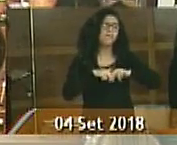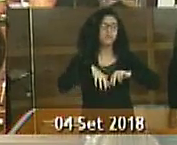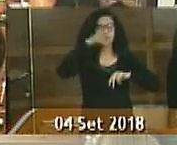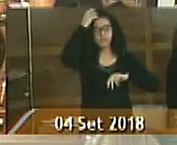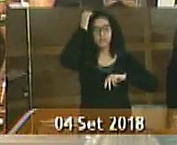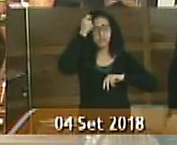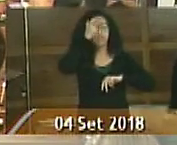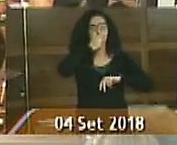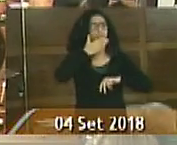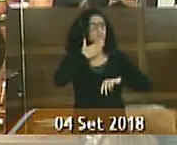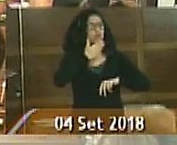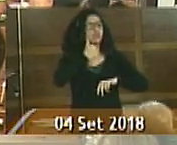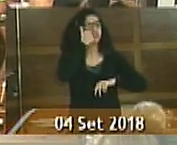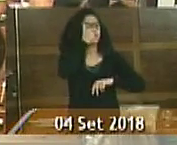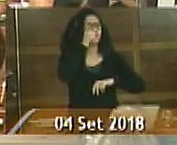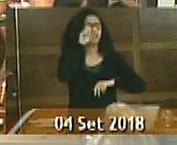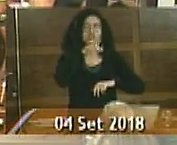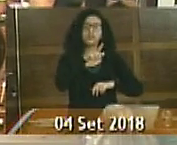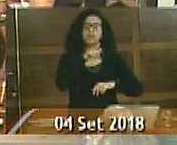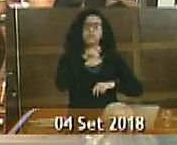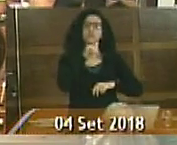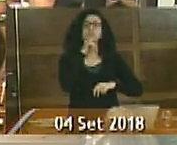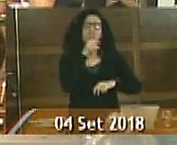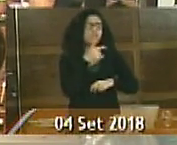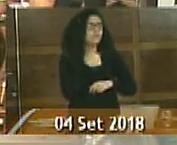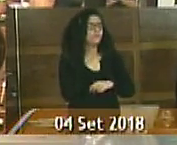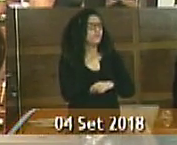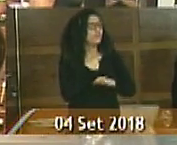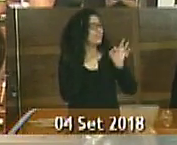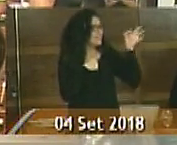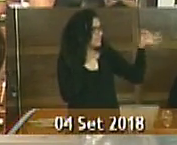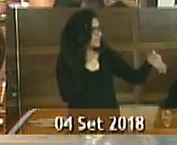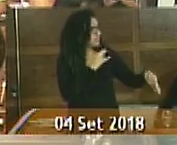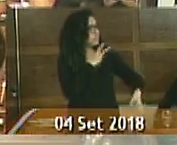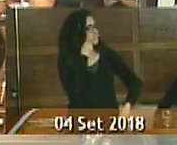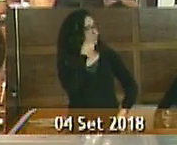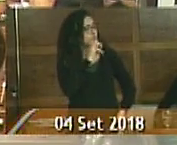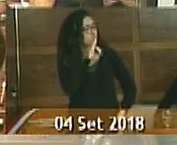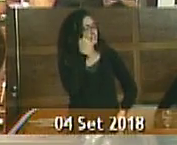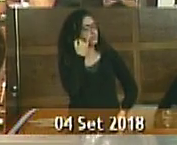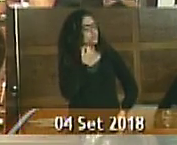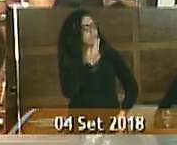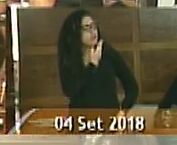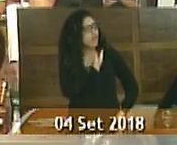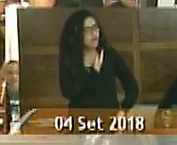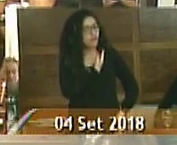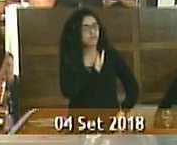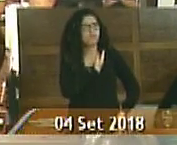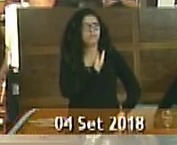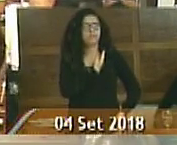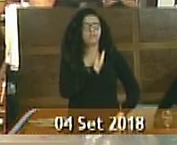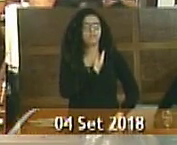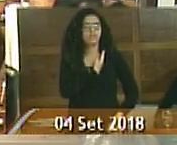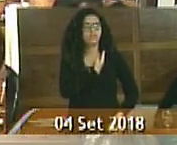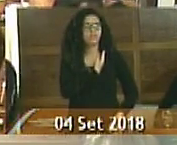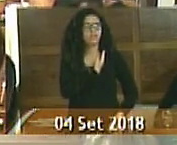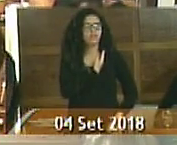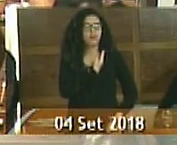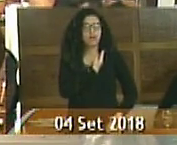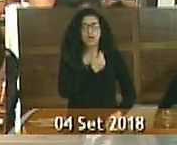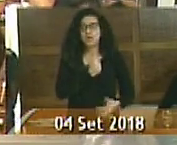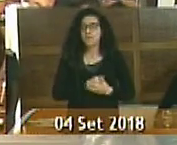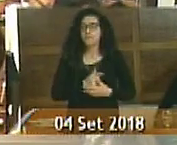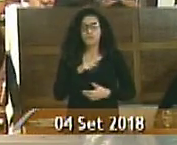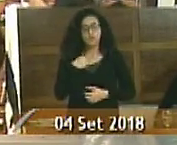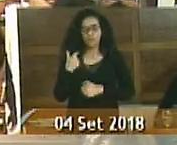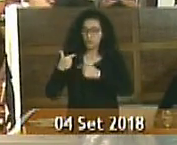muito melhor e servir de exemplo. E fico aqui, pode ter certeza, a vereadora Jane, minha amiga, uma guerreira aqui dentro dessa casa, da mesma forma que